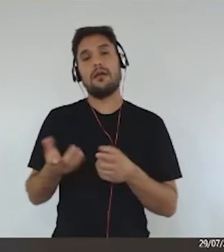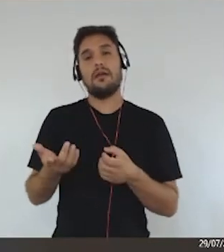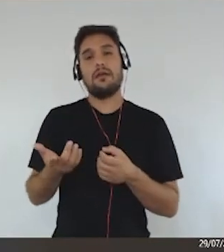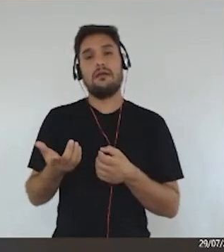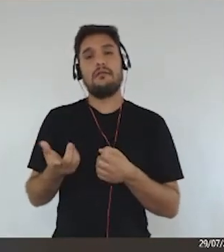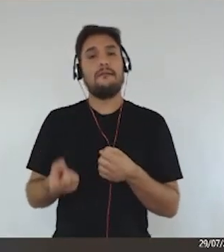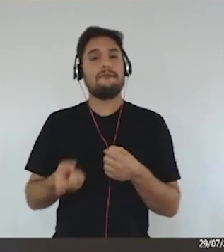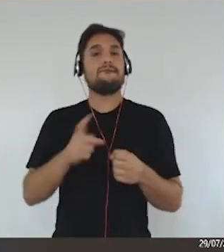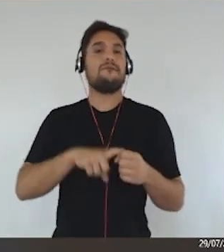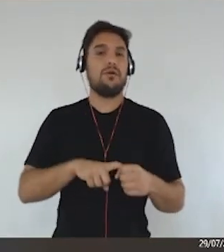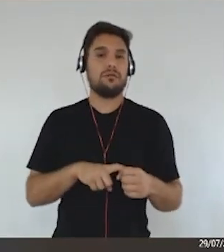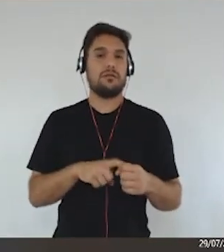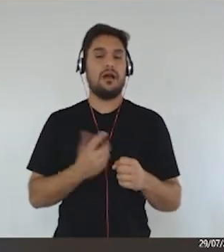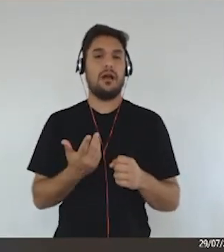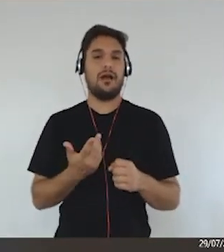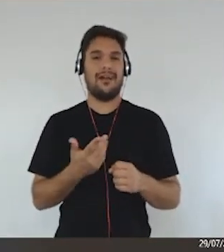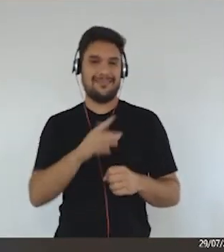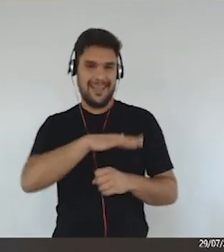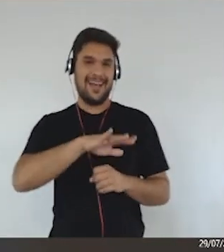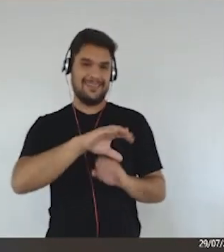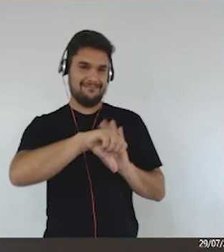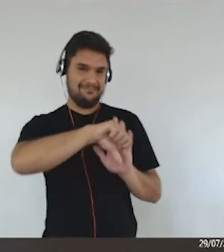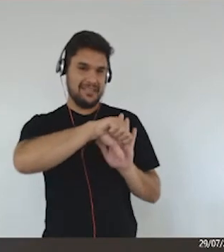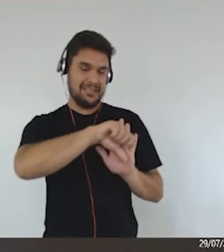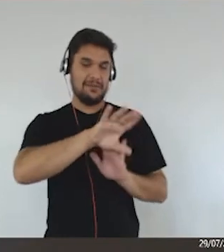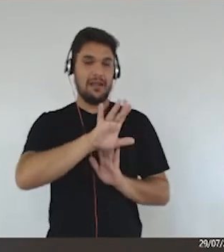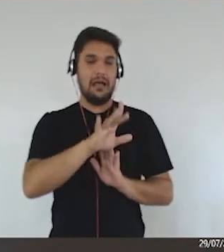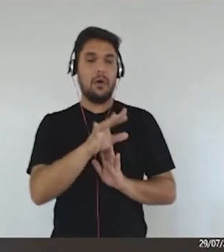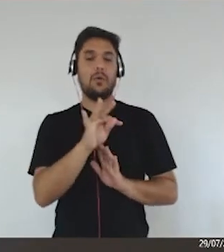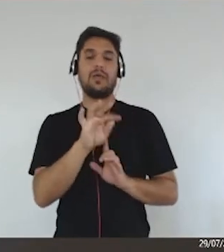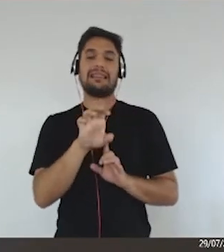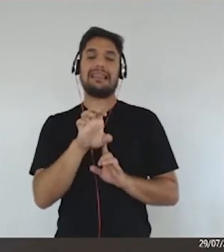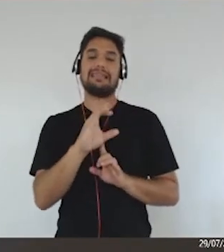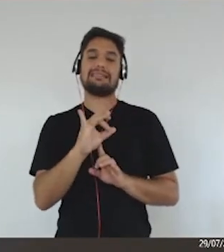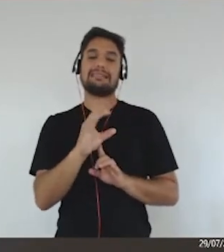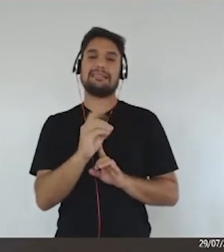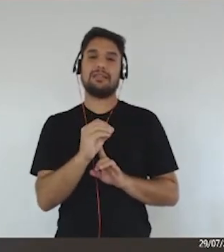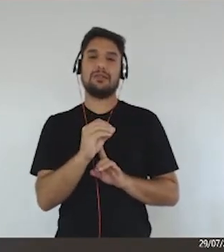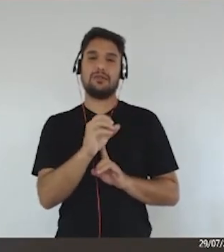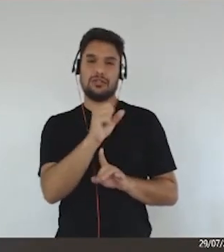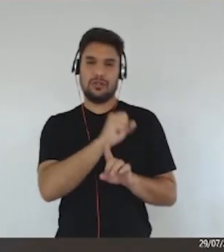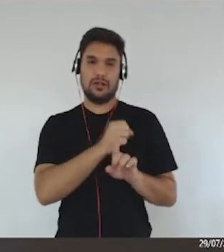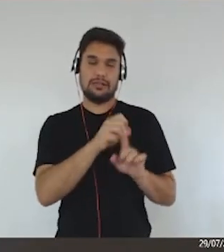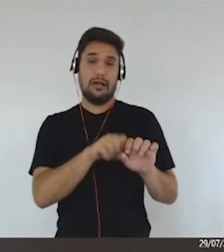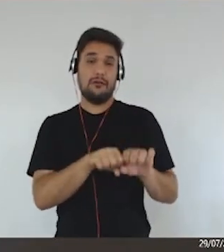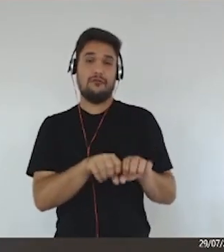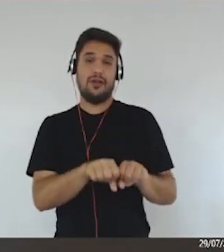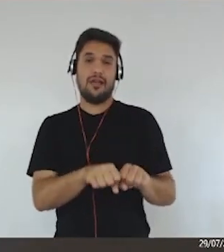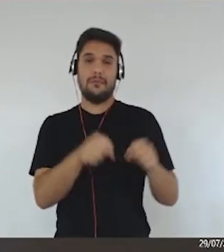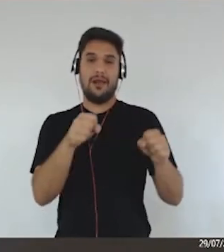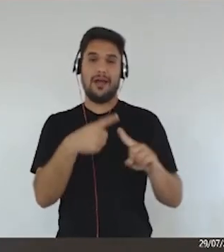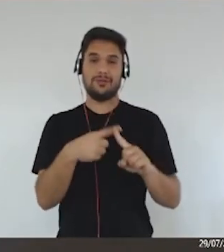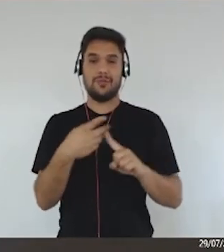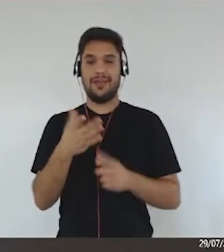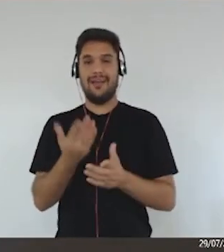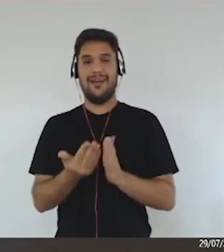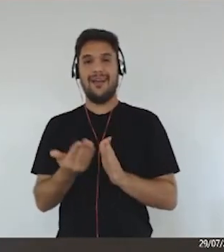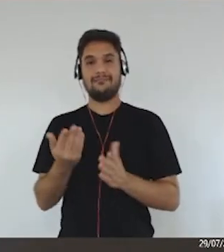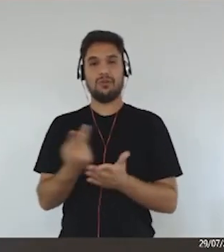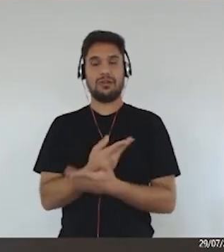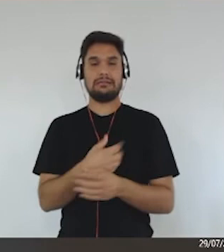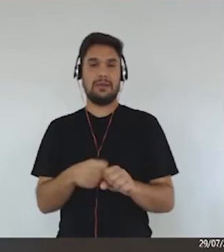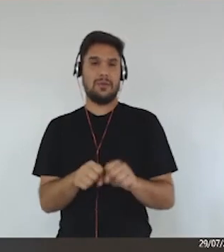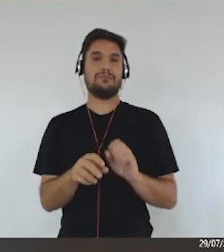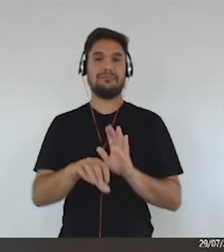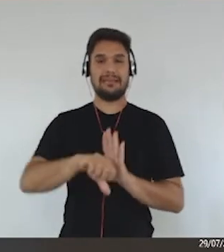como se diz muito na criminologia, né, aquele tecido social que foi rompido com a prática do ilícito. Então, acho que